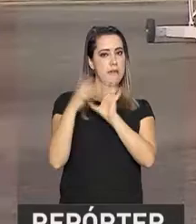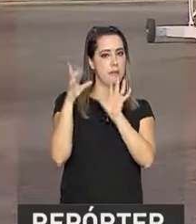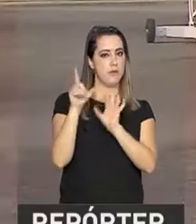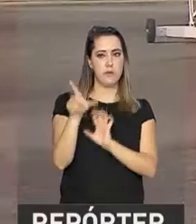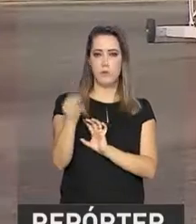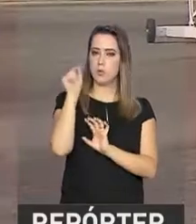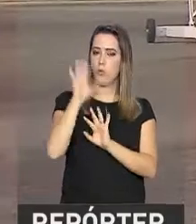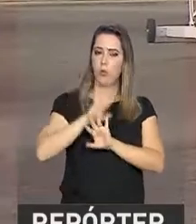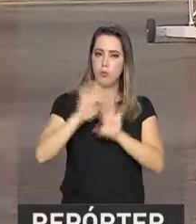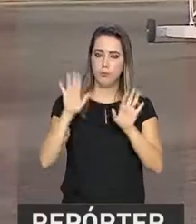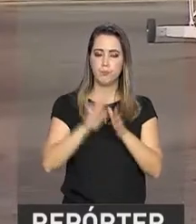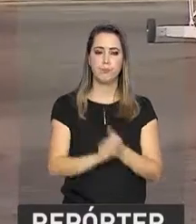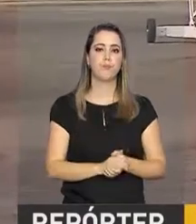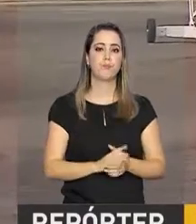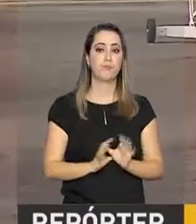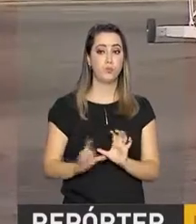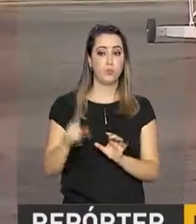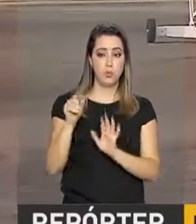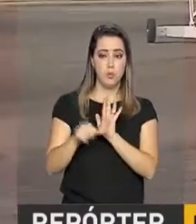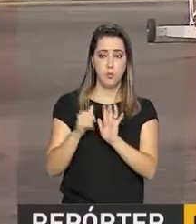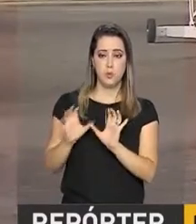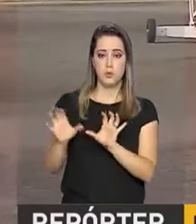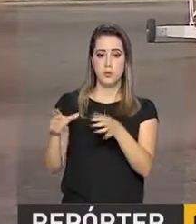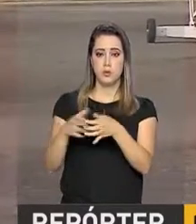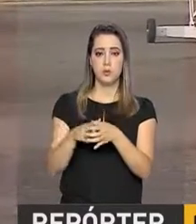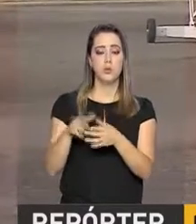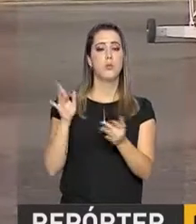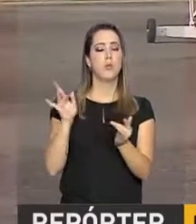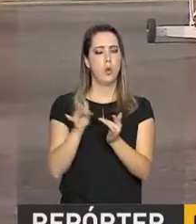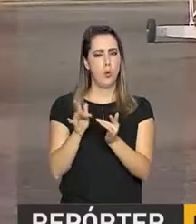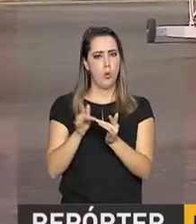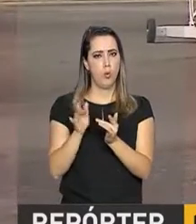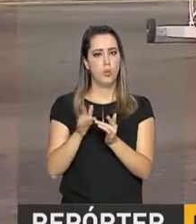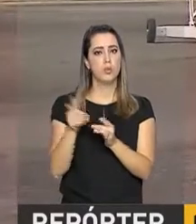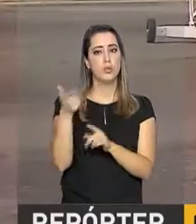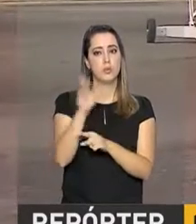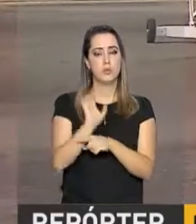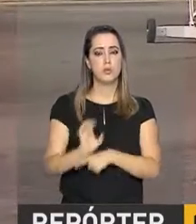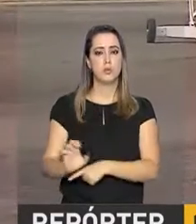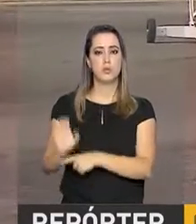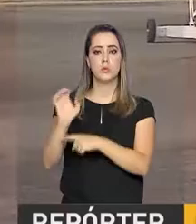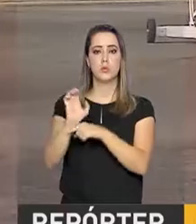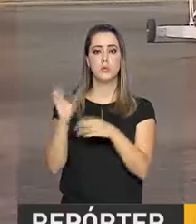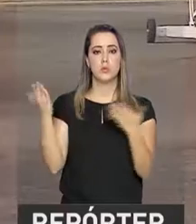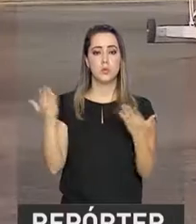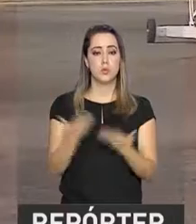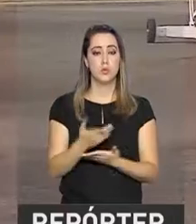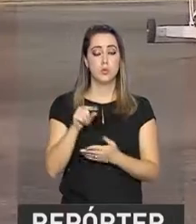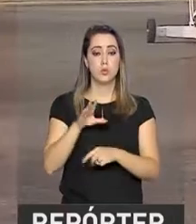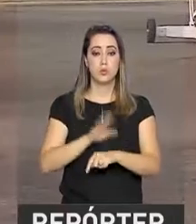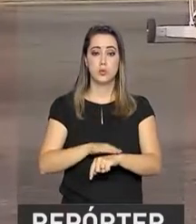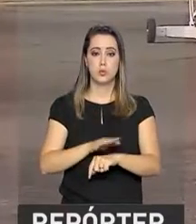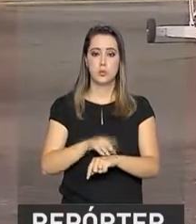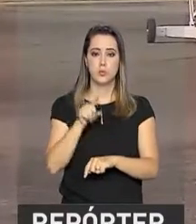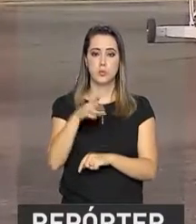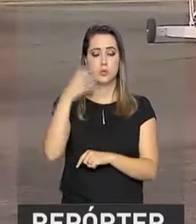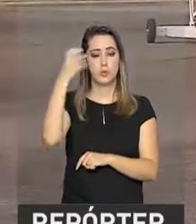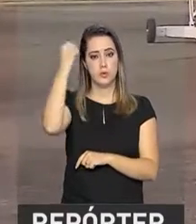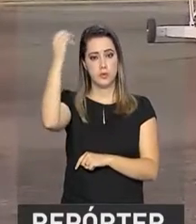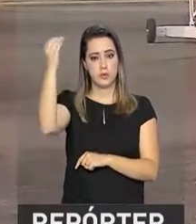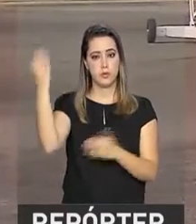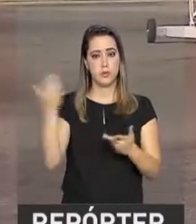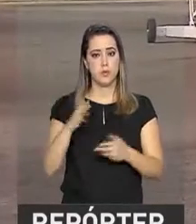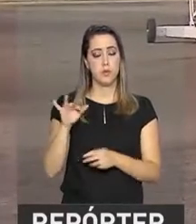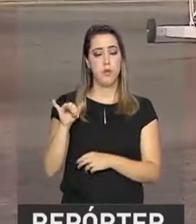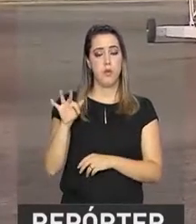primeira leva de imigrantes venezuelanos que aceitaram ir para outros estados do país embarca neste momento em um avião da Força